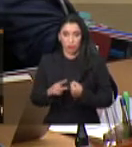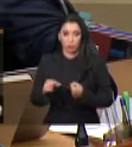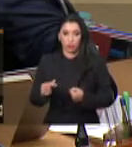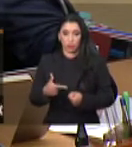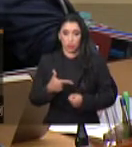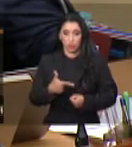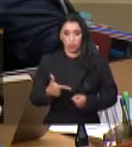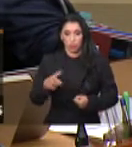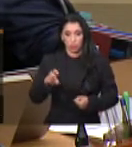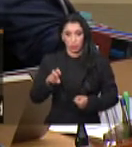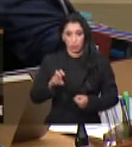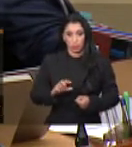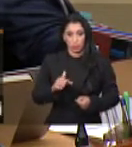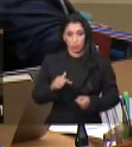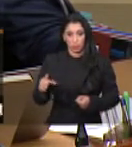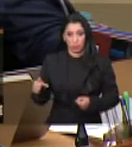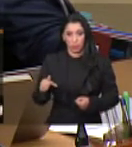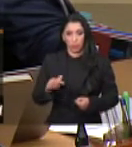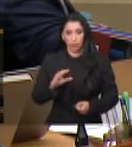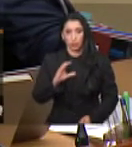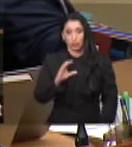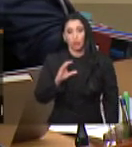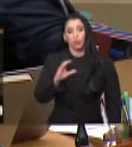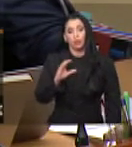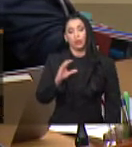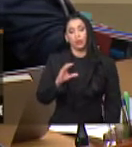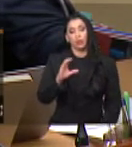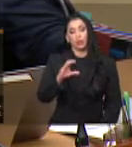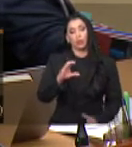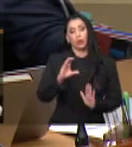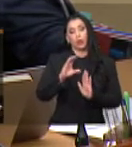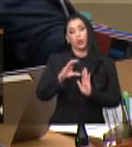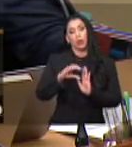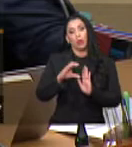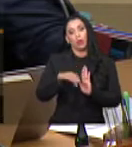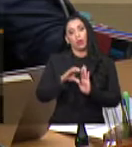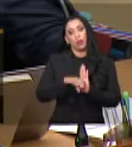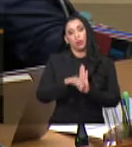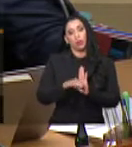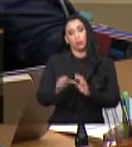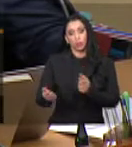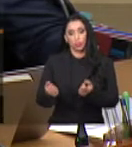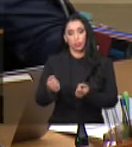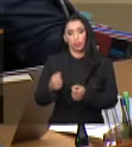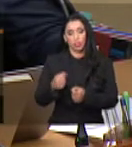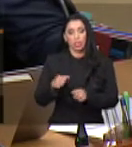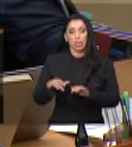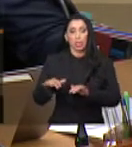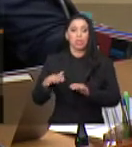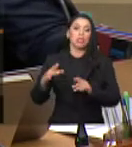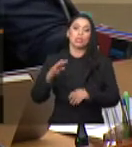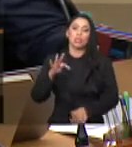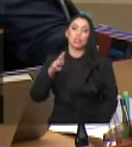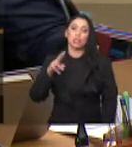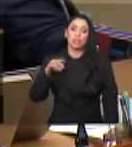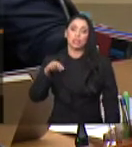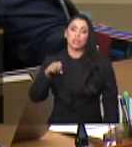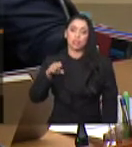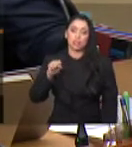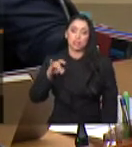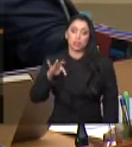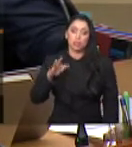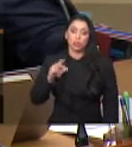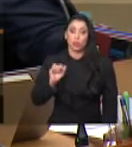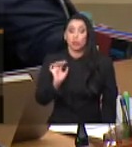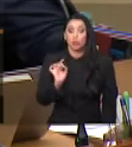51 referente acesso pelo Nacional juramento de ação sobre a constitucionalidade do controle de dados de usuário provedores